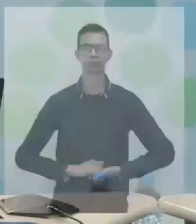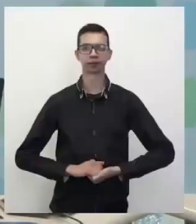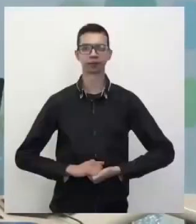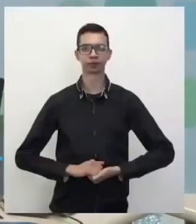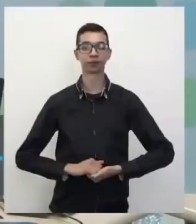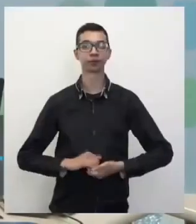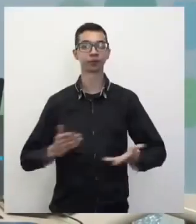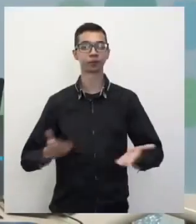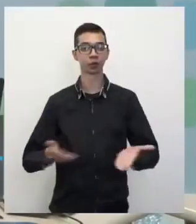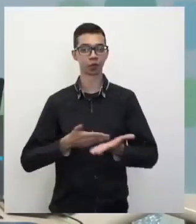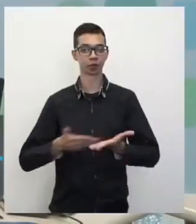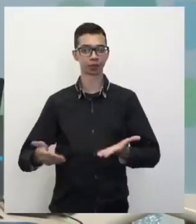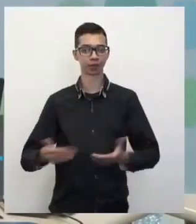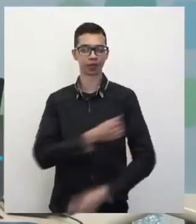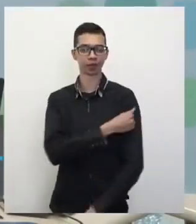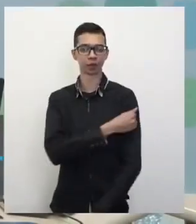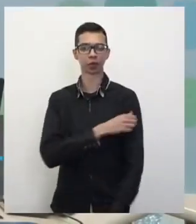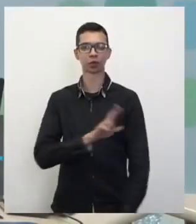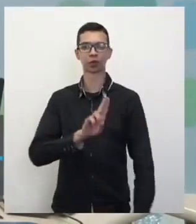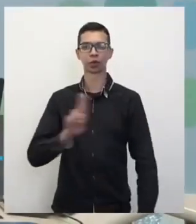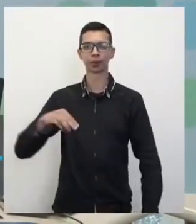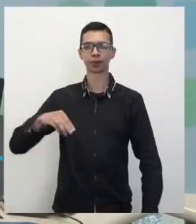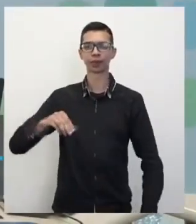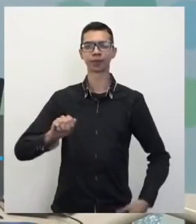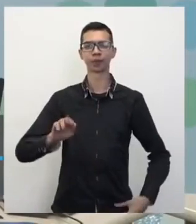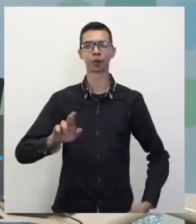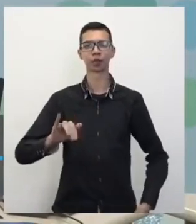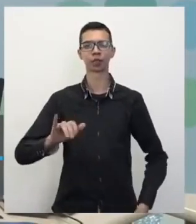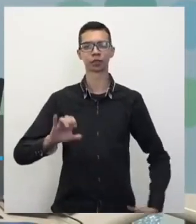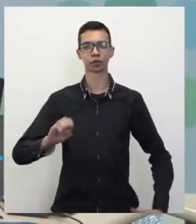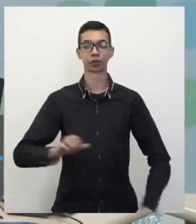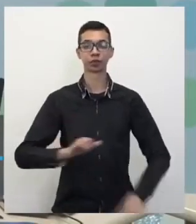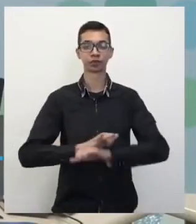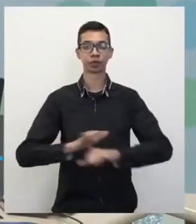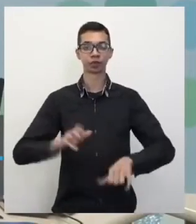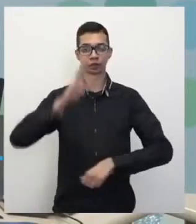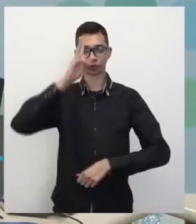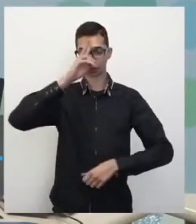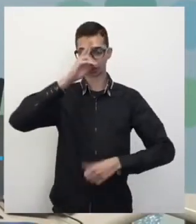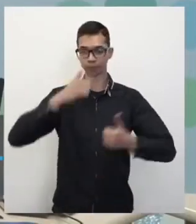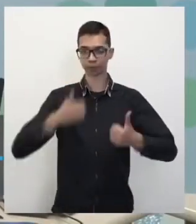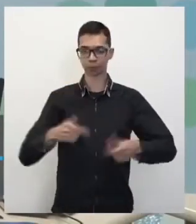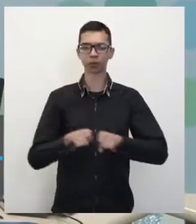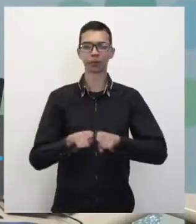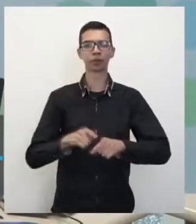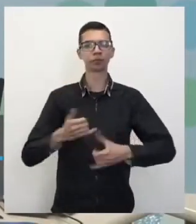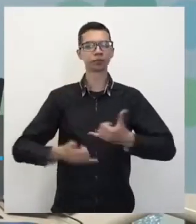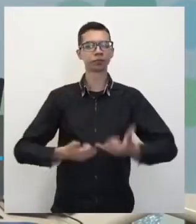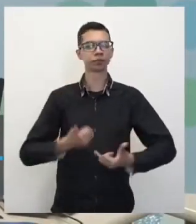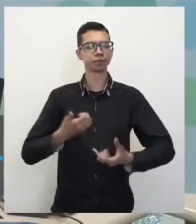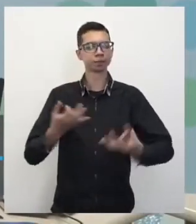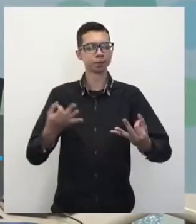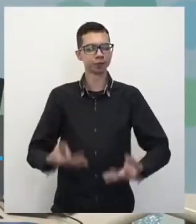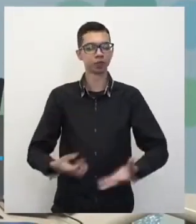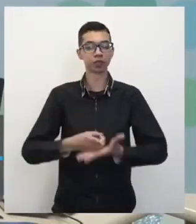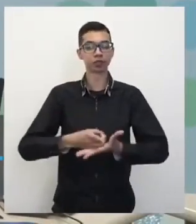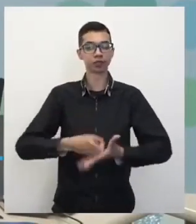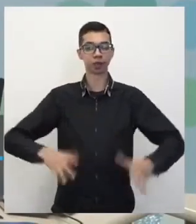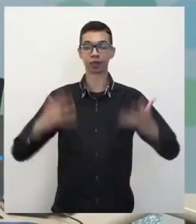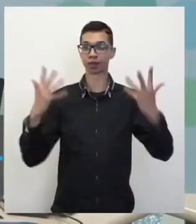Vamos lá, o aluno Maurício. Uma história boa, uma jogabilidade perfeita e um designer lindo.